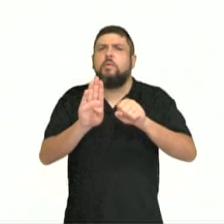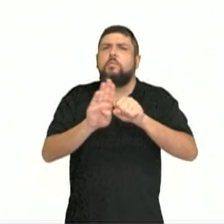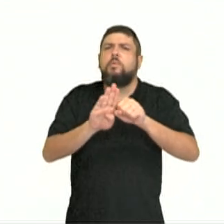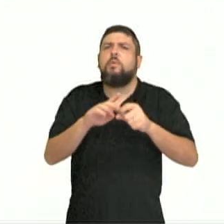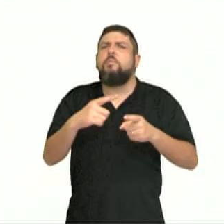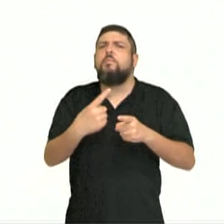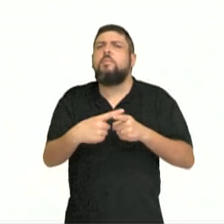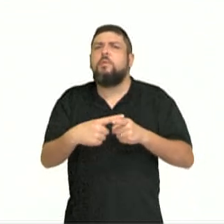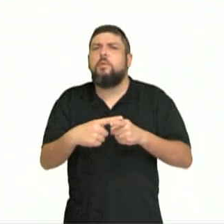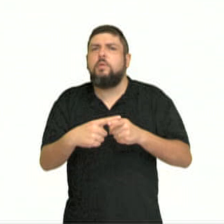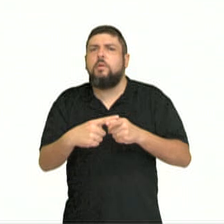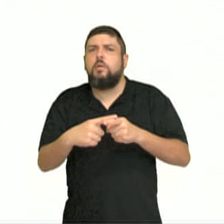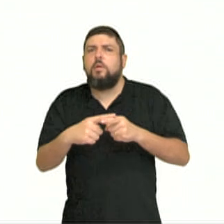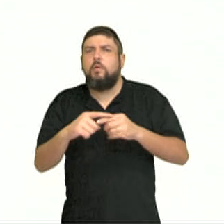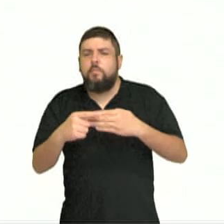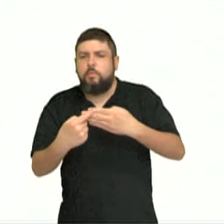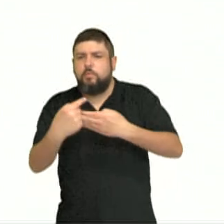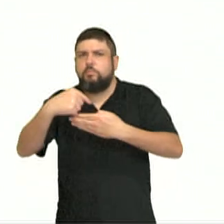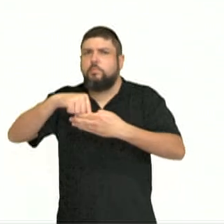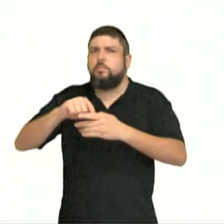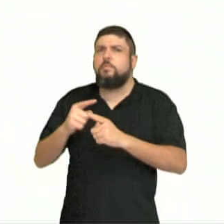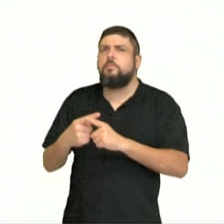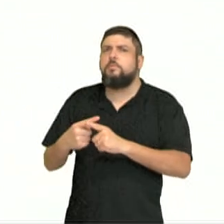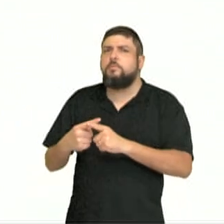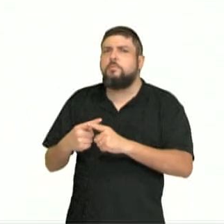substantiva subjetiva por quê?